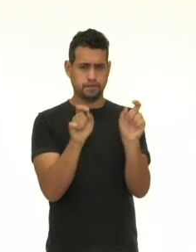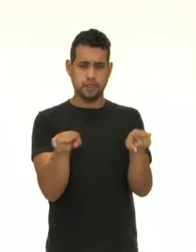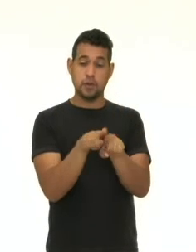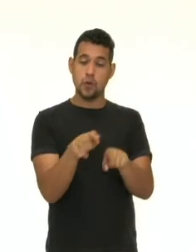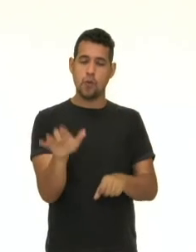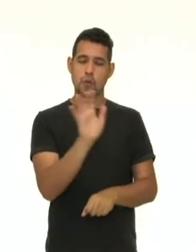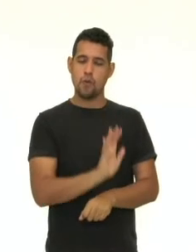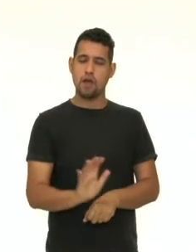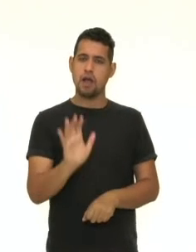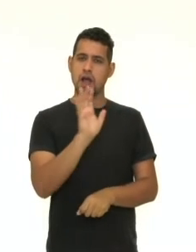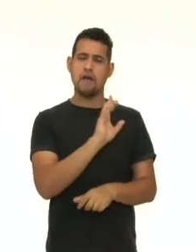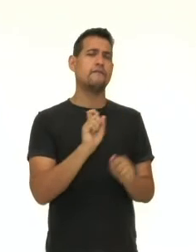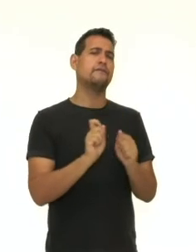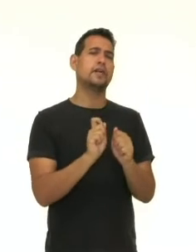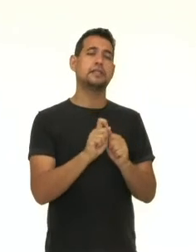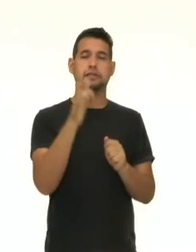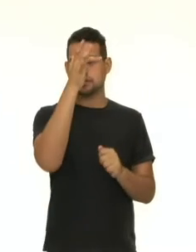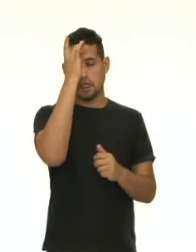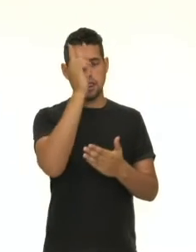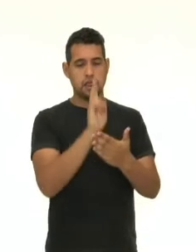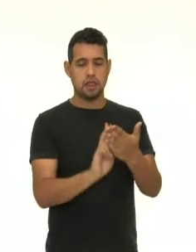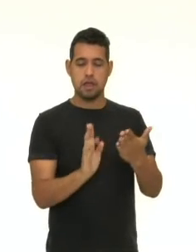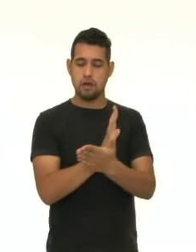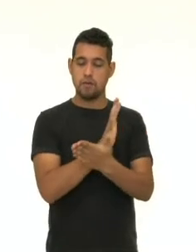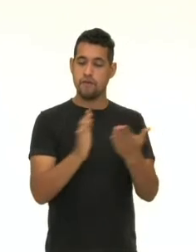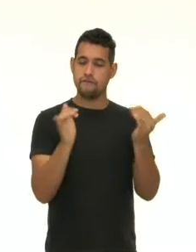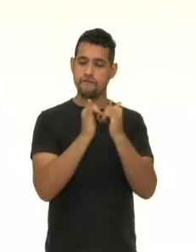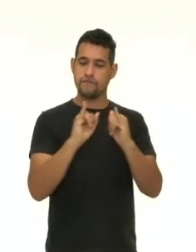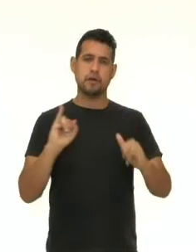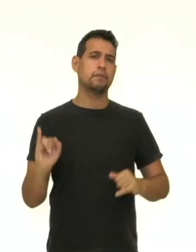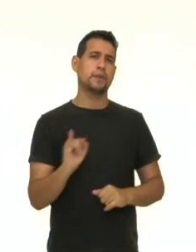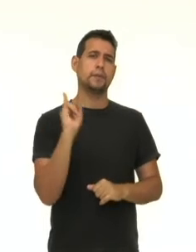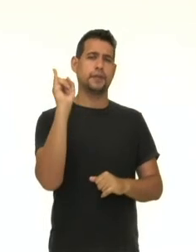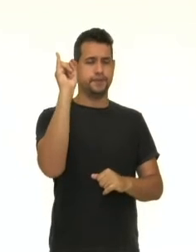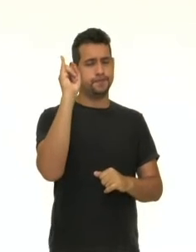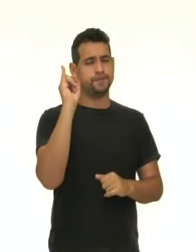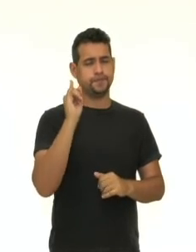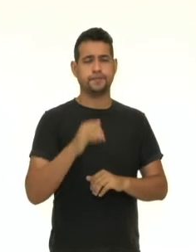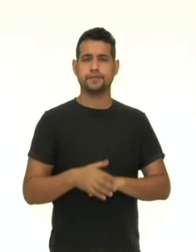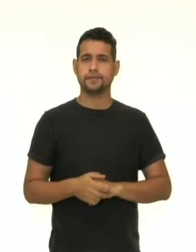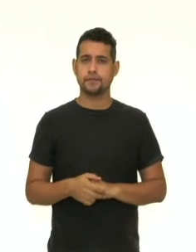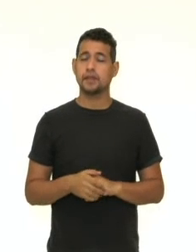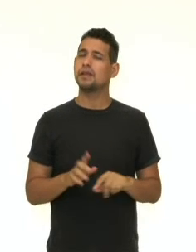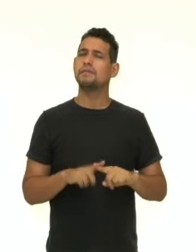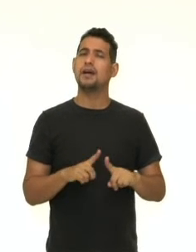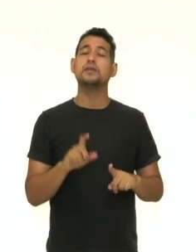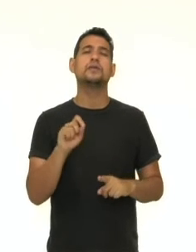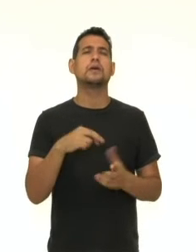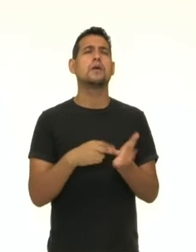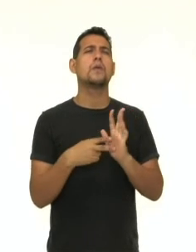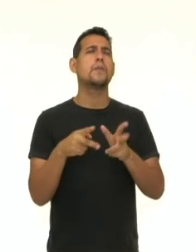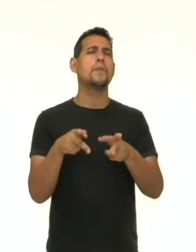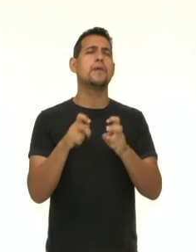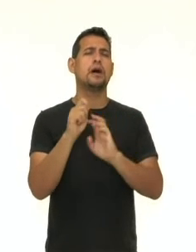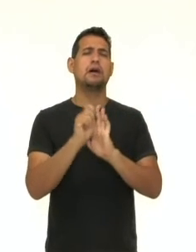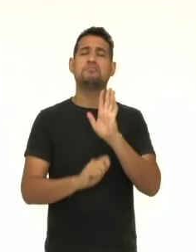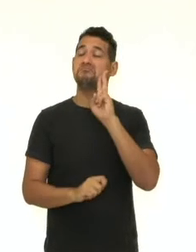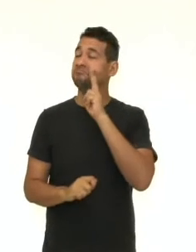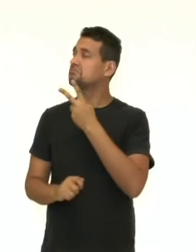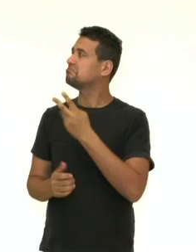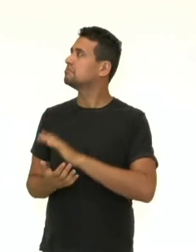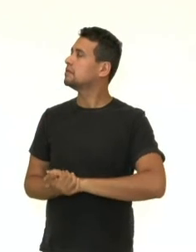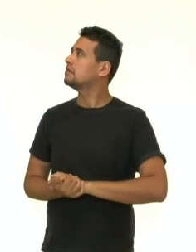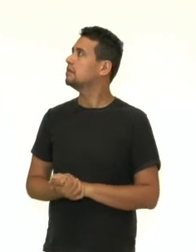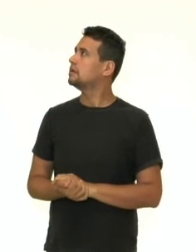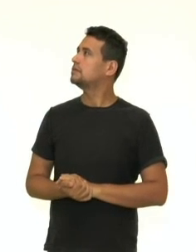ambiente, fornecendo ao leitor dados significativos sobre ambos. Então, o que eu noto aqui no texto, por exemplo,